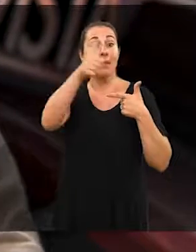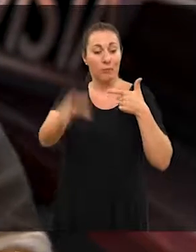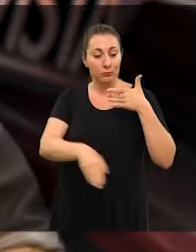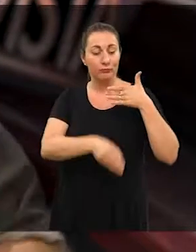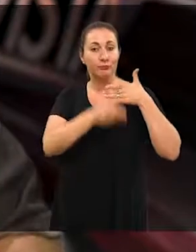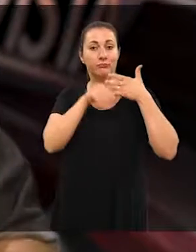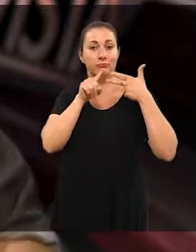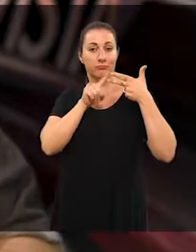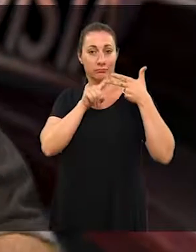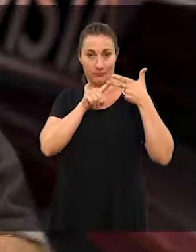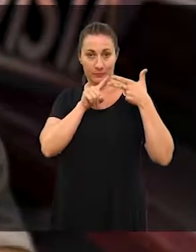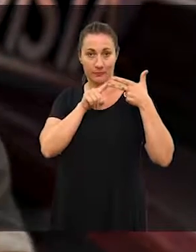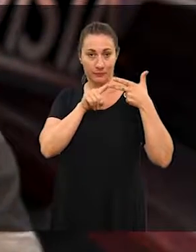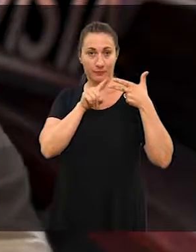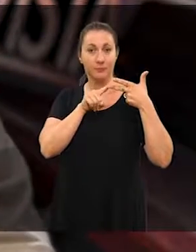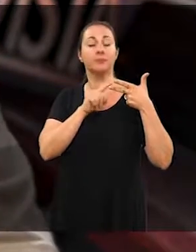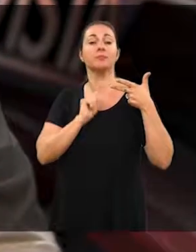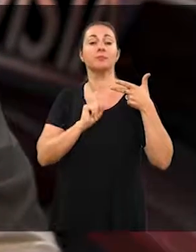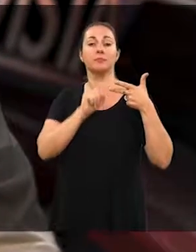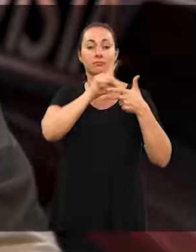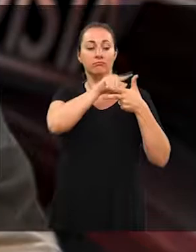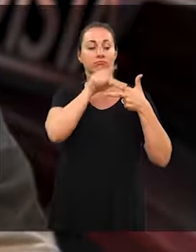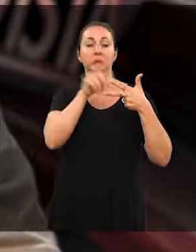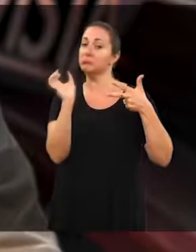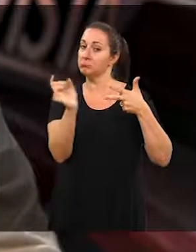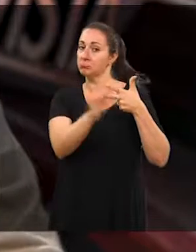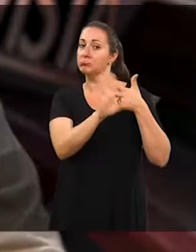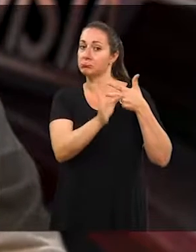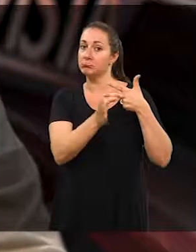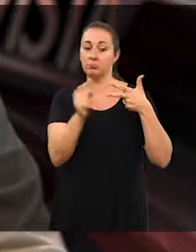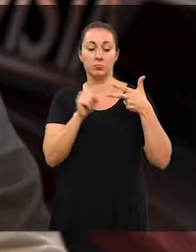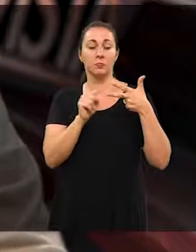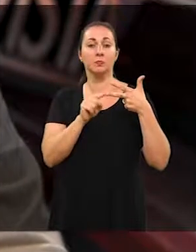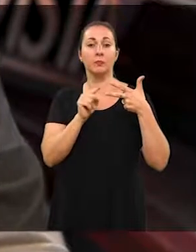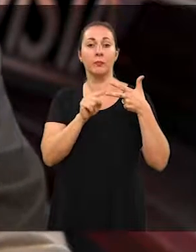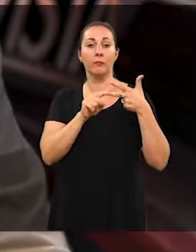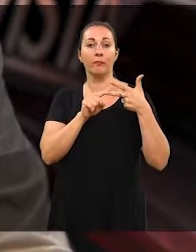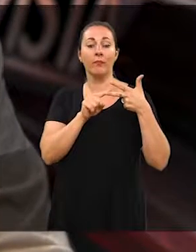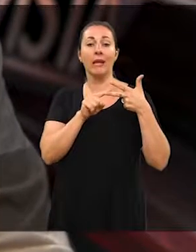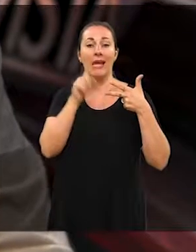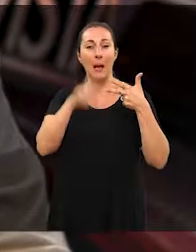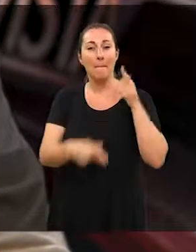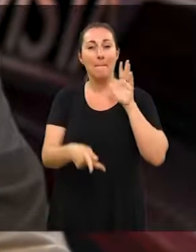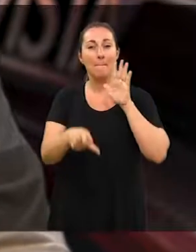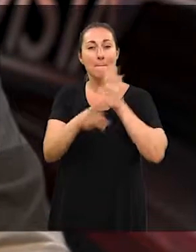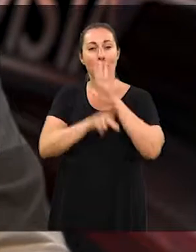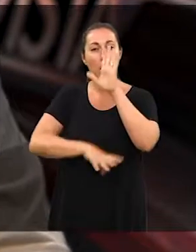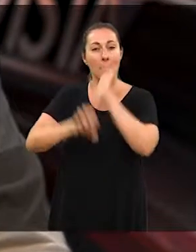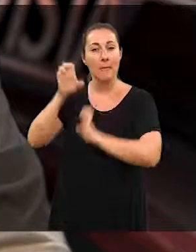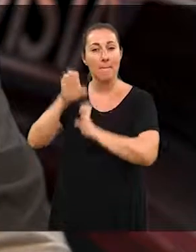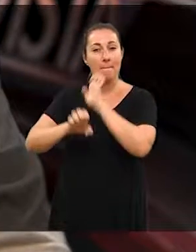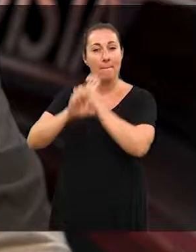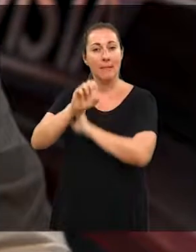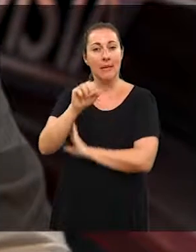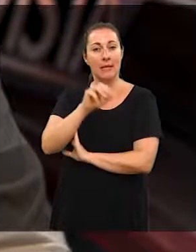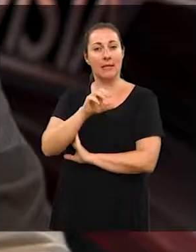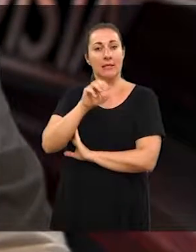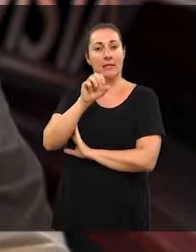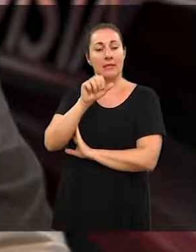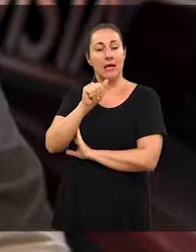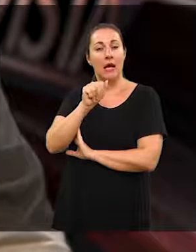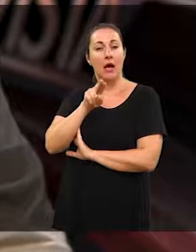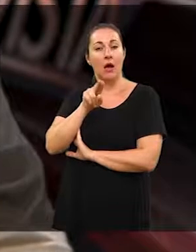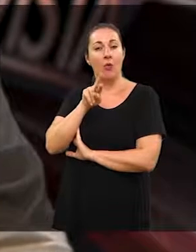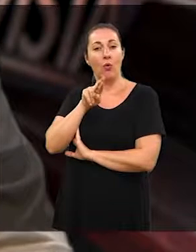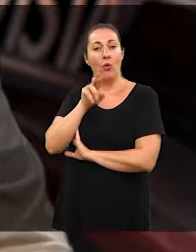entrou depois na parceria, depois que a gente já tinha fechado com a RBS e com o pessoal do Sicred, entrou a Fundação Aury Bonadese, que é a fundação